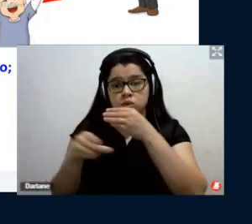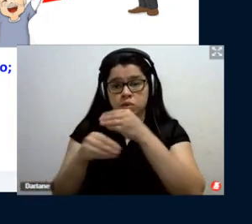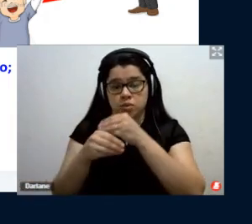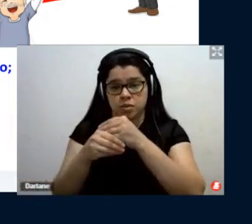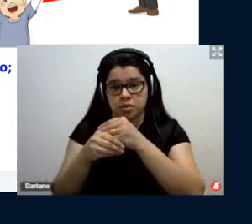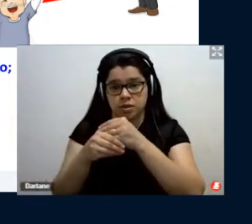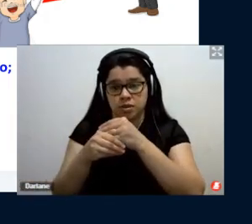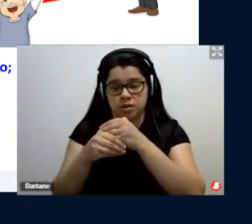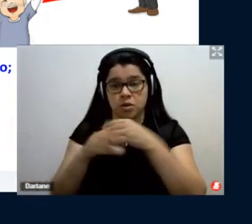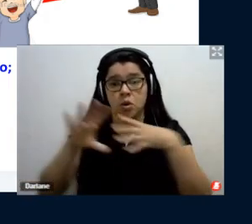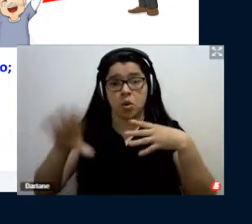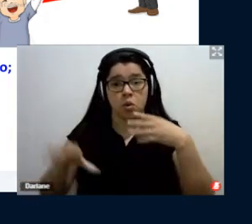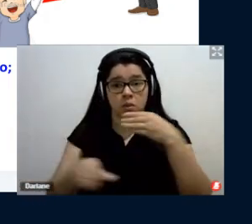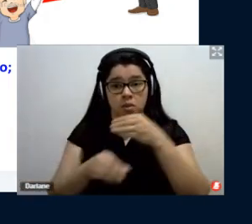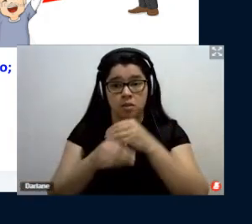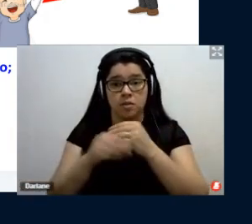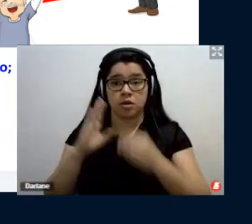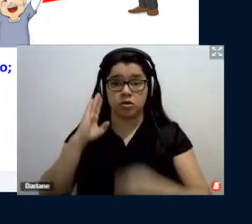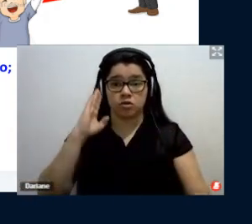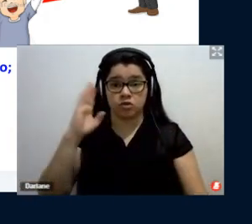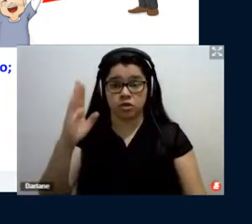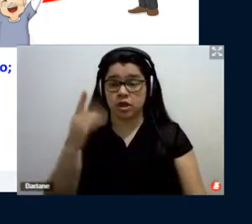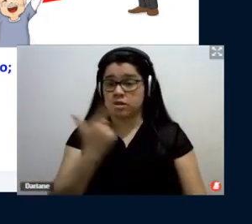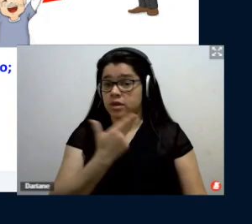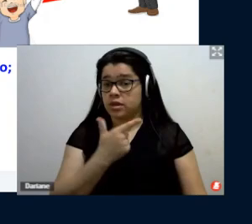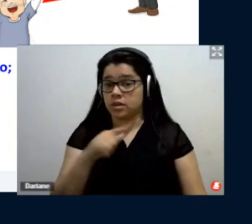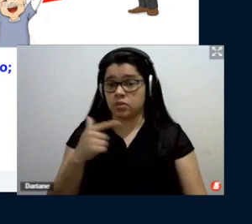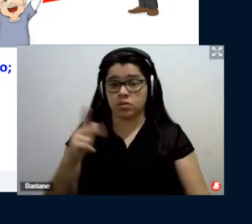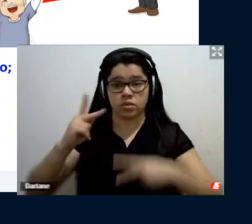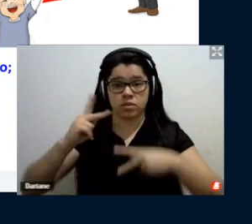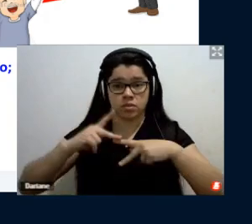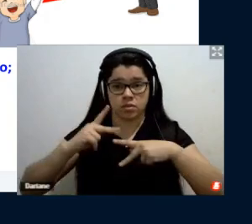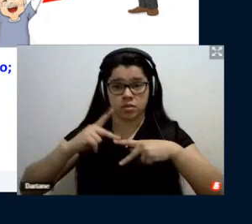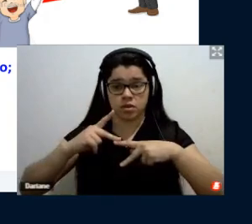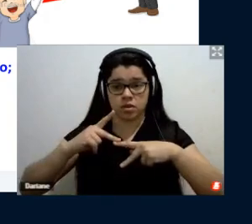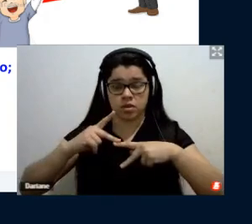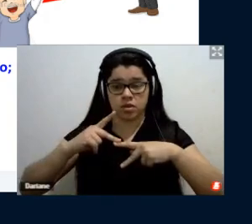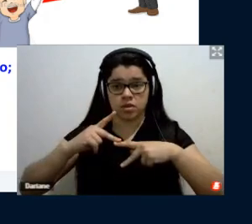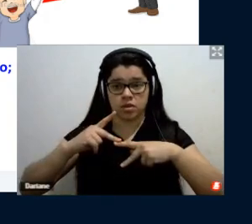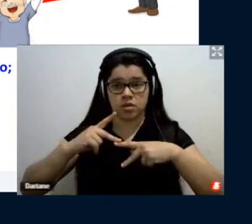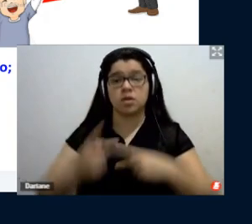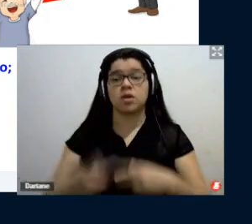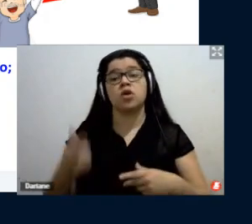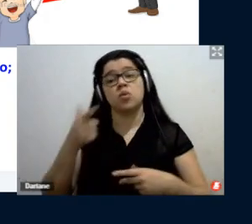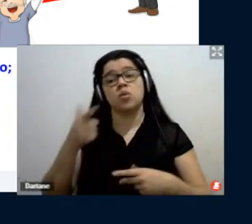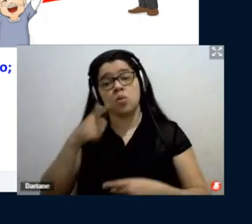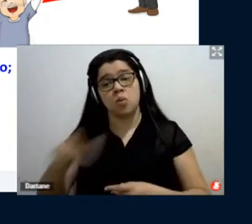sem preposição e um complemento com preposição.